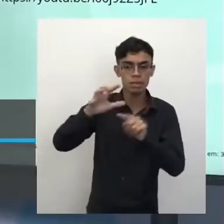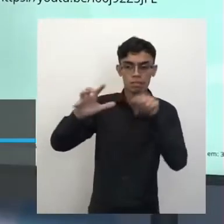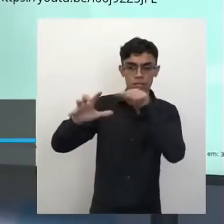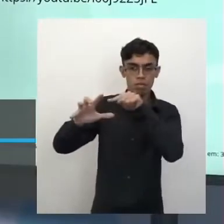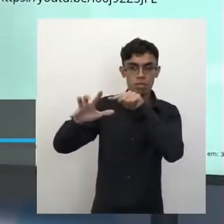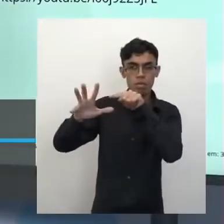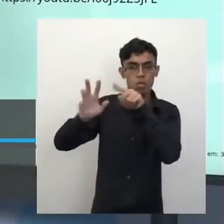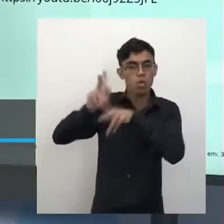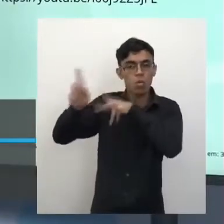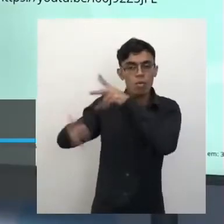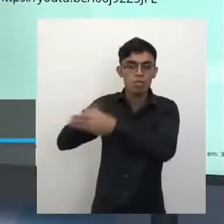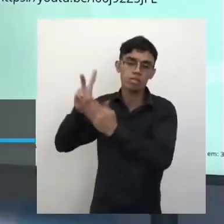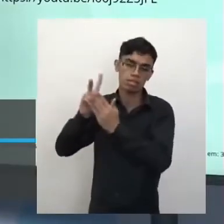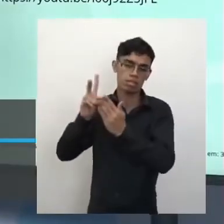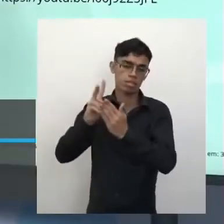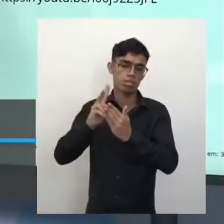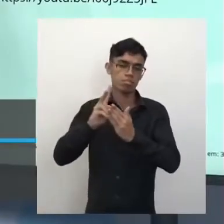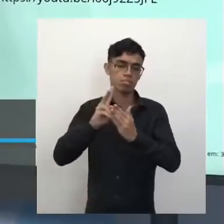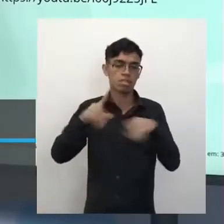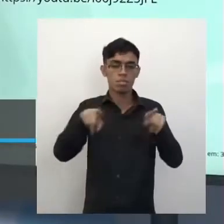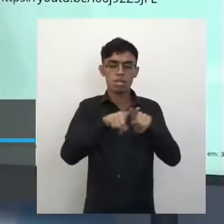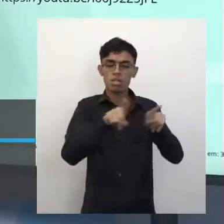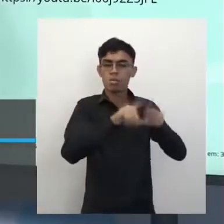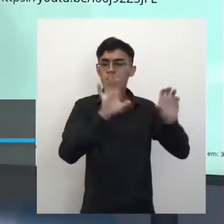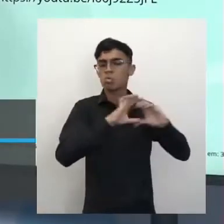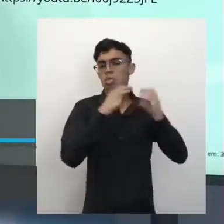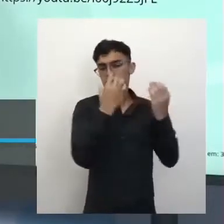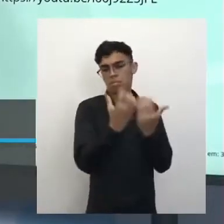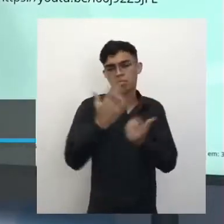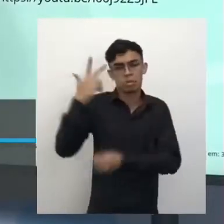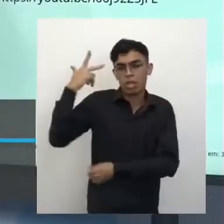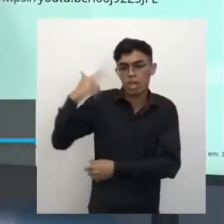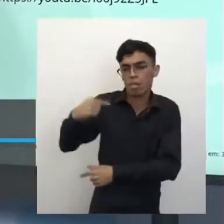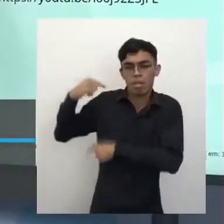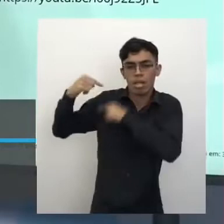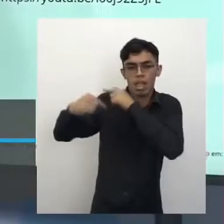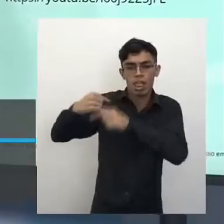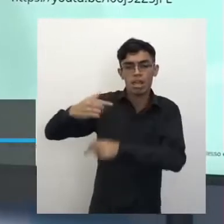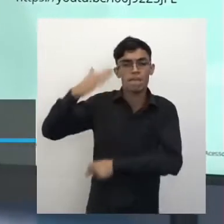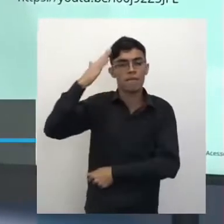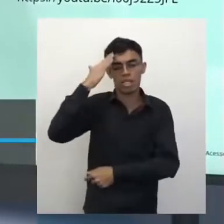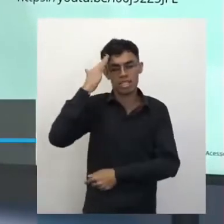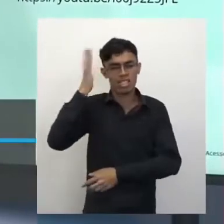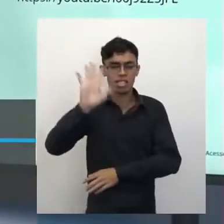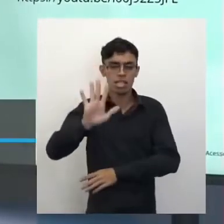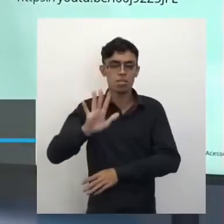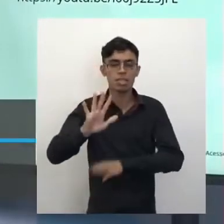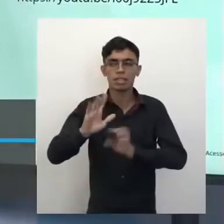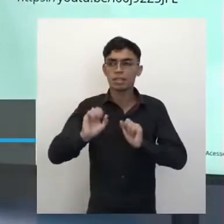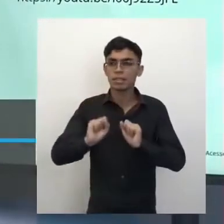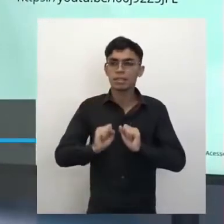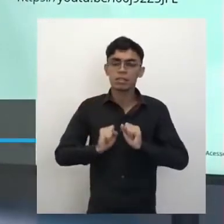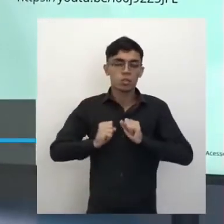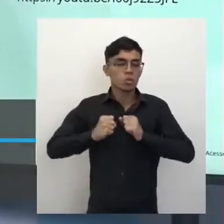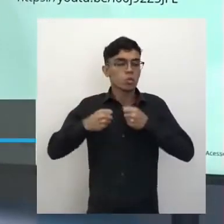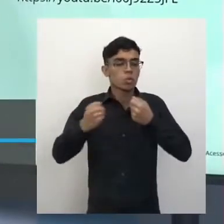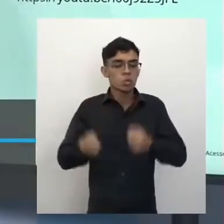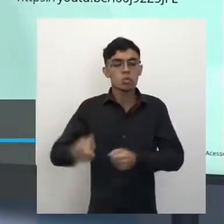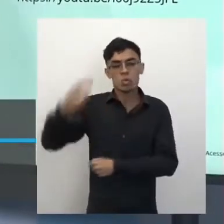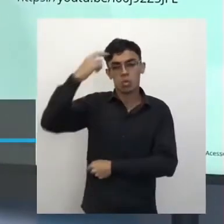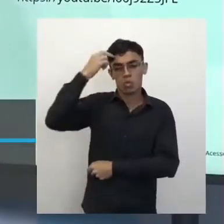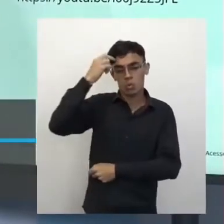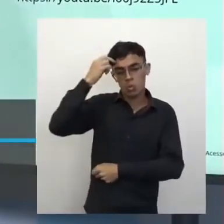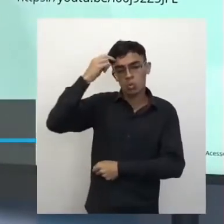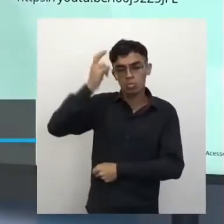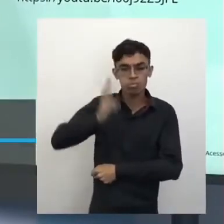Então, além das comunidades tradicionais fazerem aquele esforço de se manter essa cultura